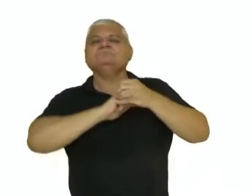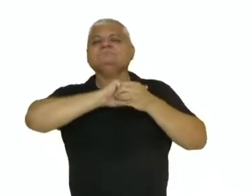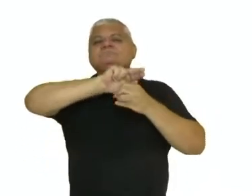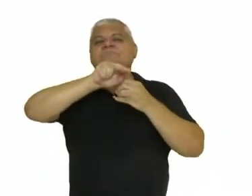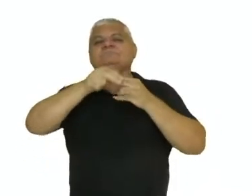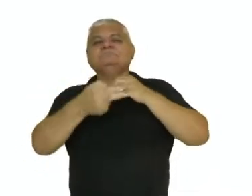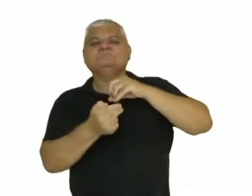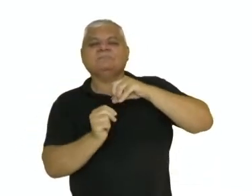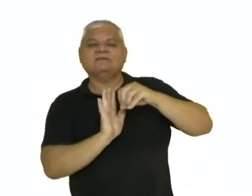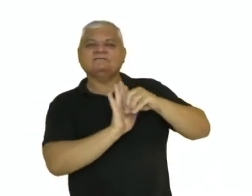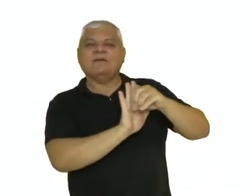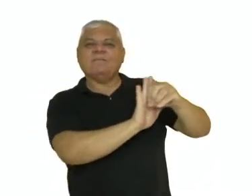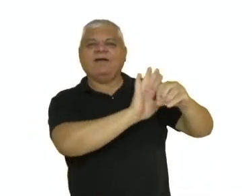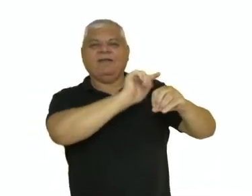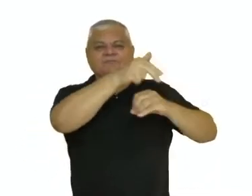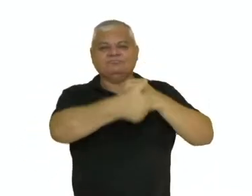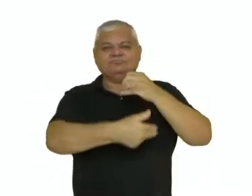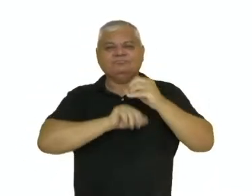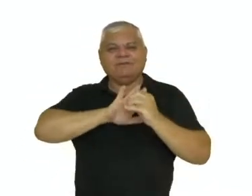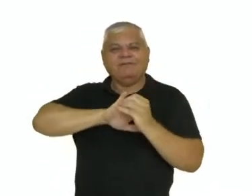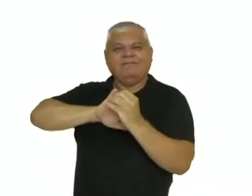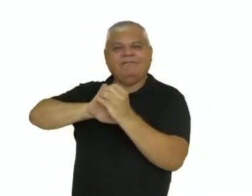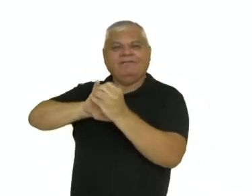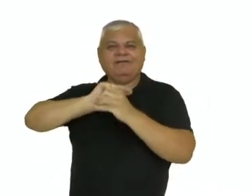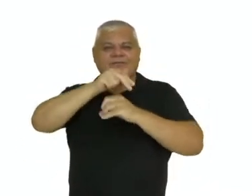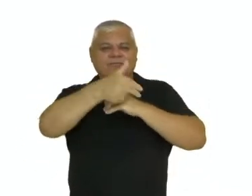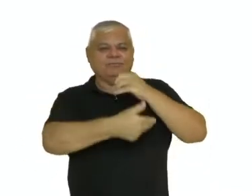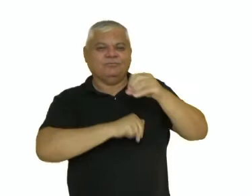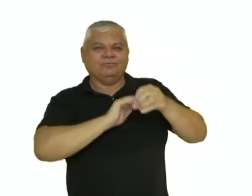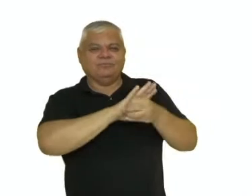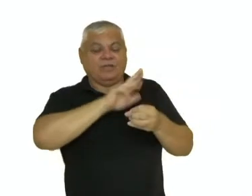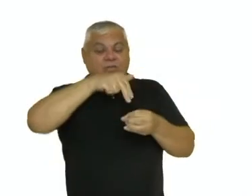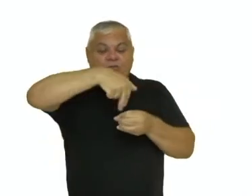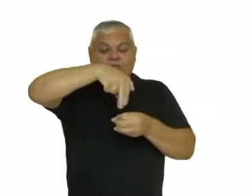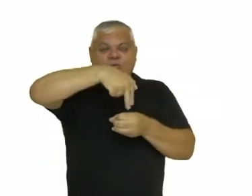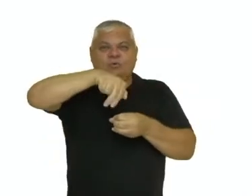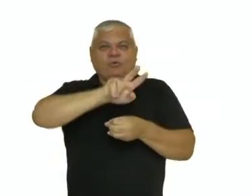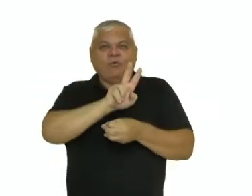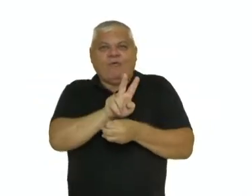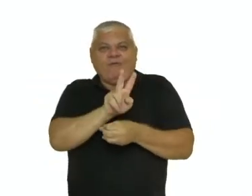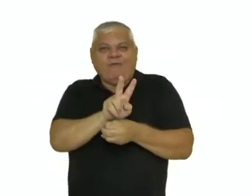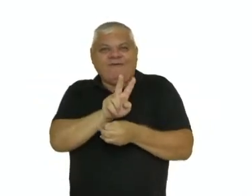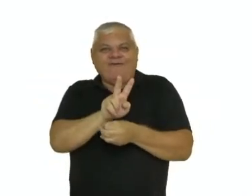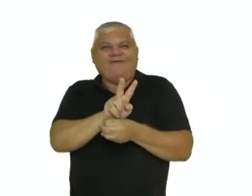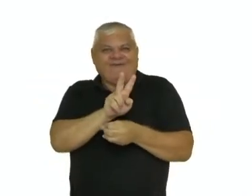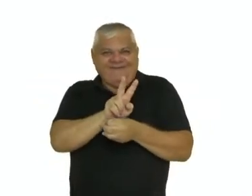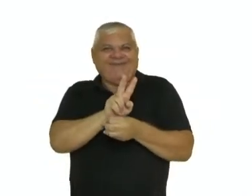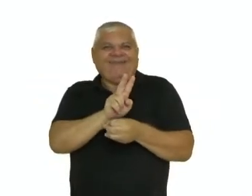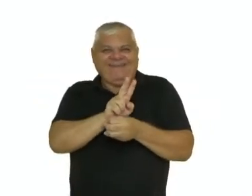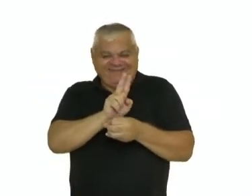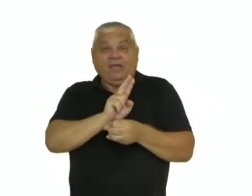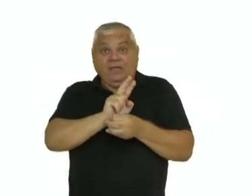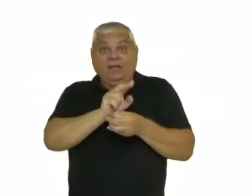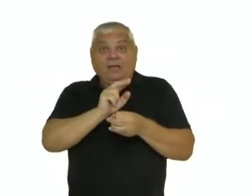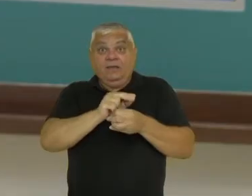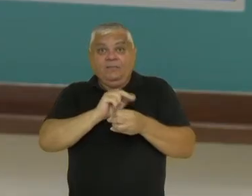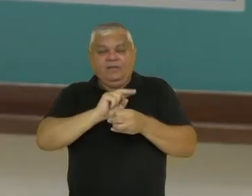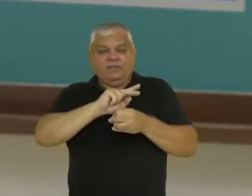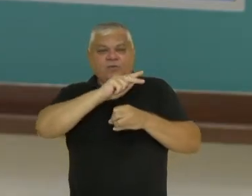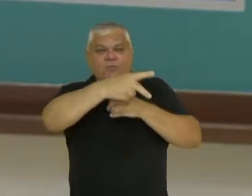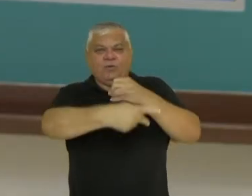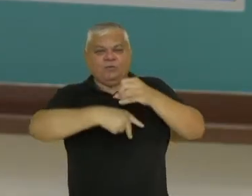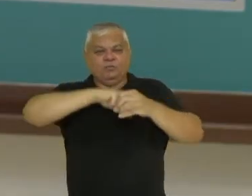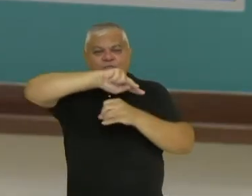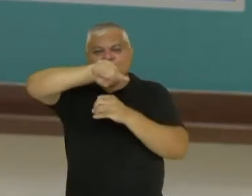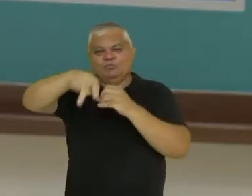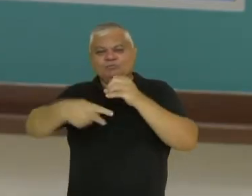Portanto, a principal função dos nêutrons é estabilizar o núcleo energeticamente, reduzindo as forças de repulsão do próton com o